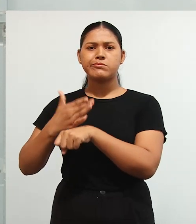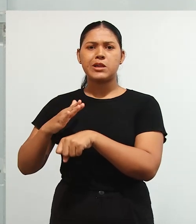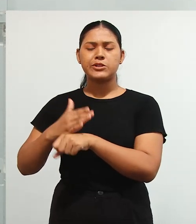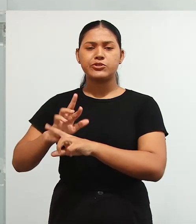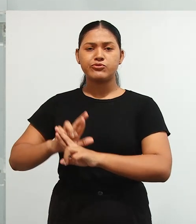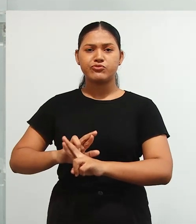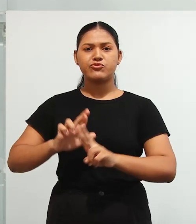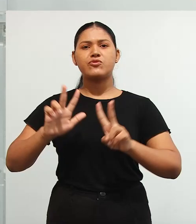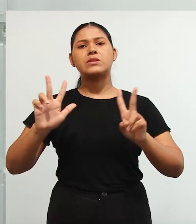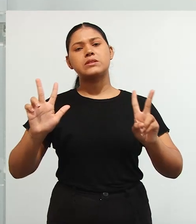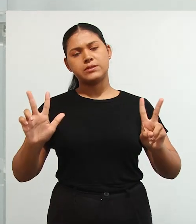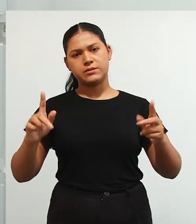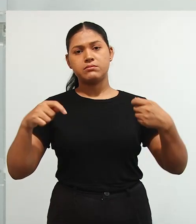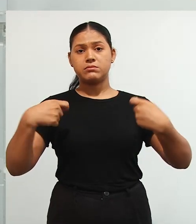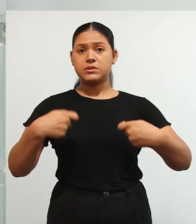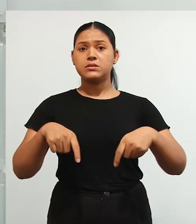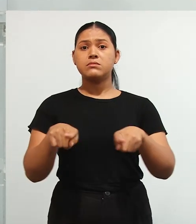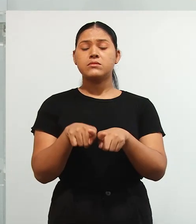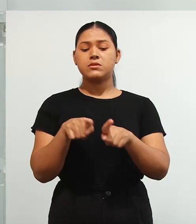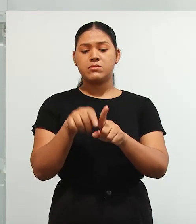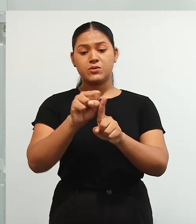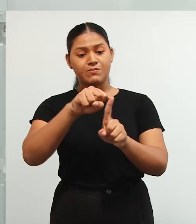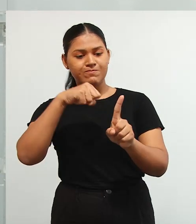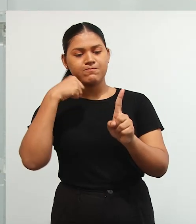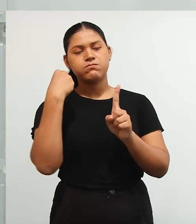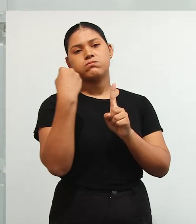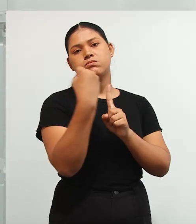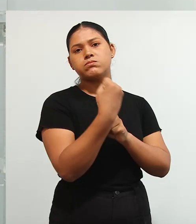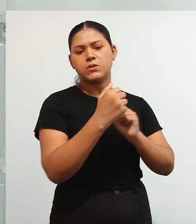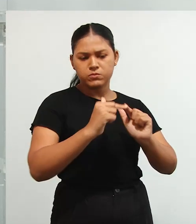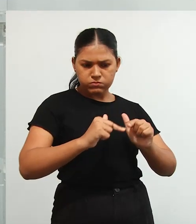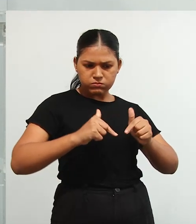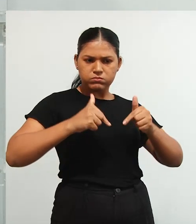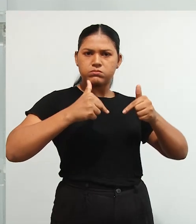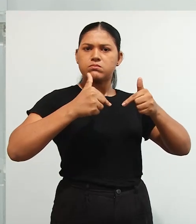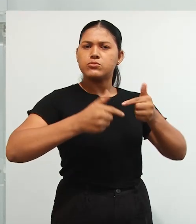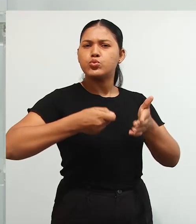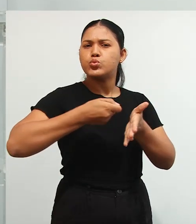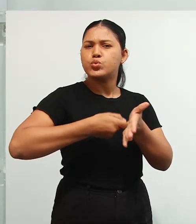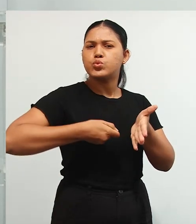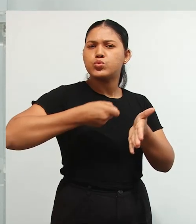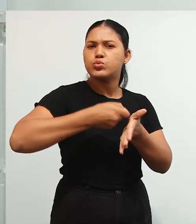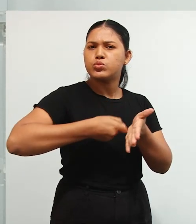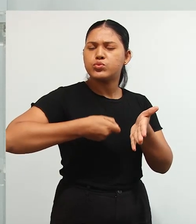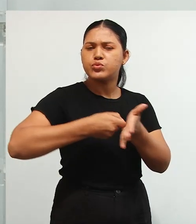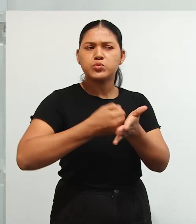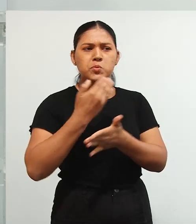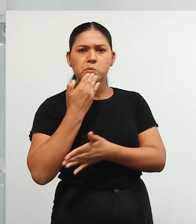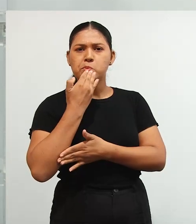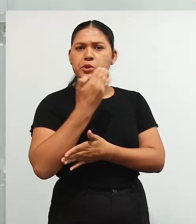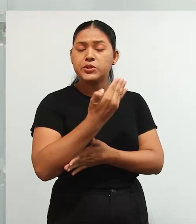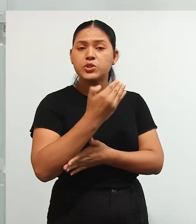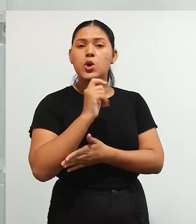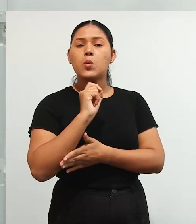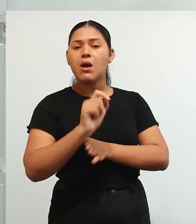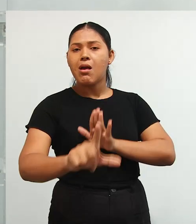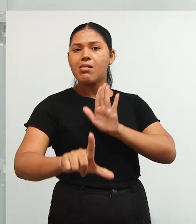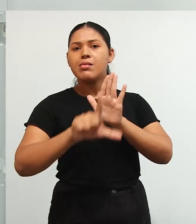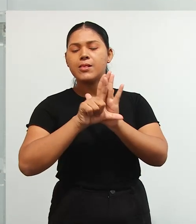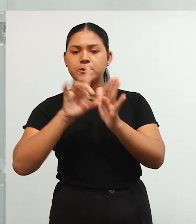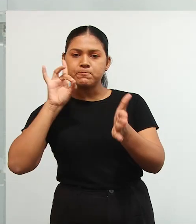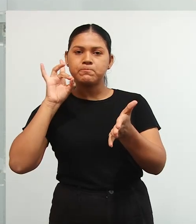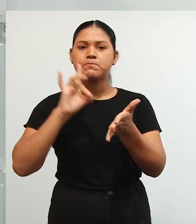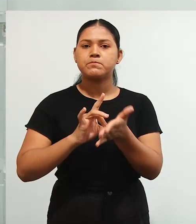étnico-raciais, é necessário que a sociedade também cobre os seus direitos, cobre com que a legislação seja